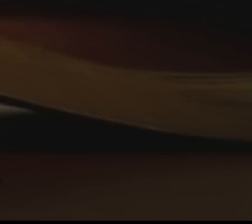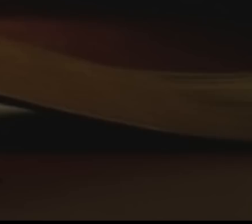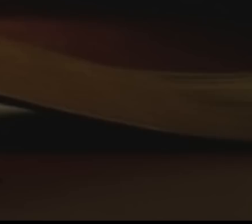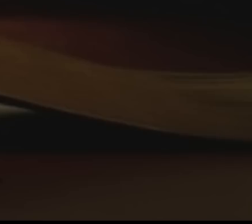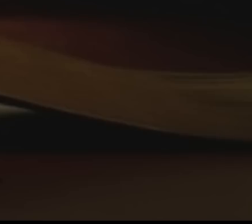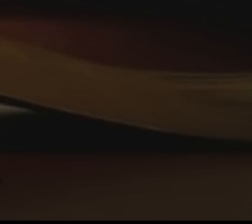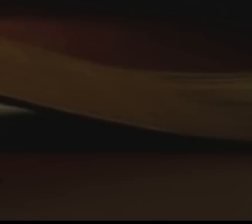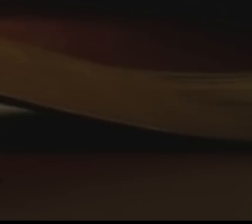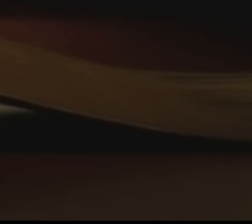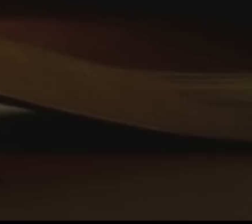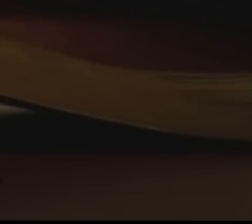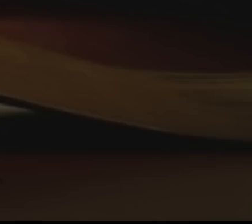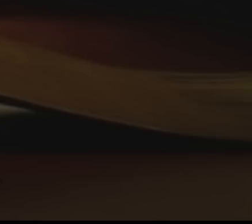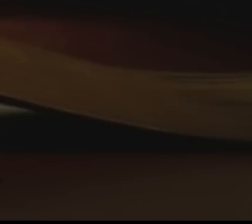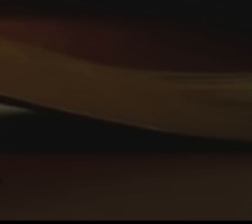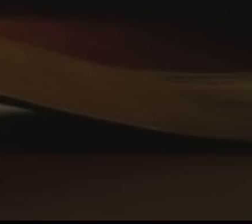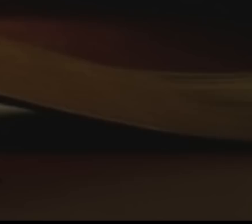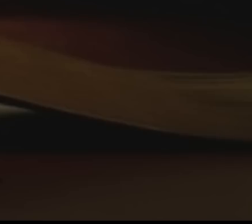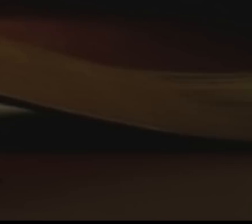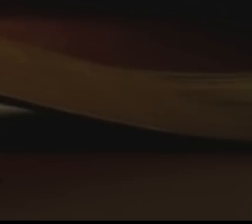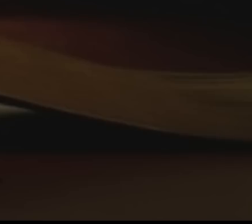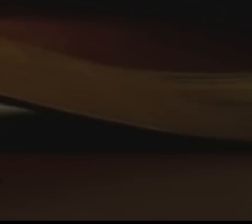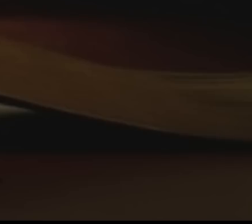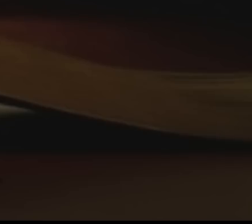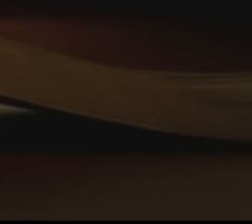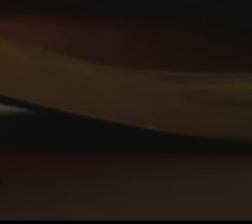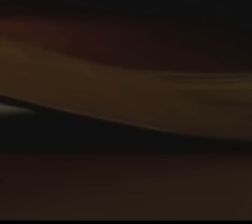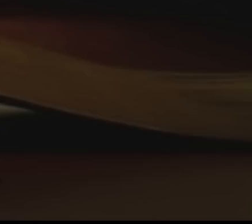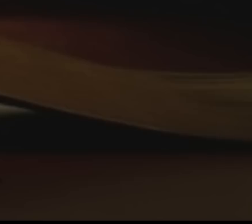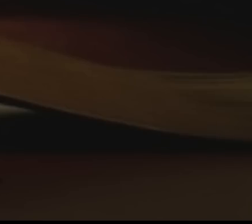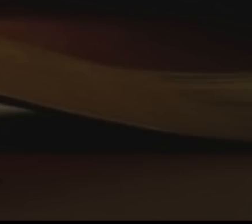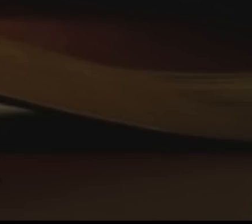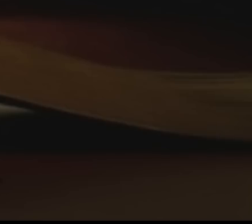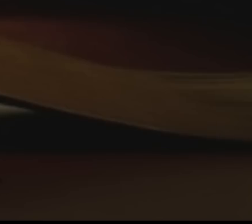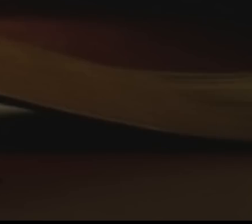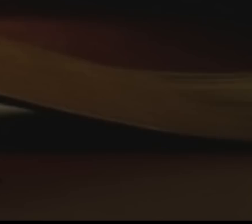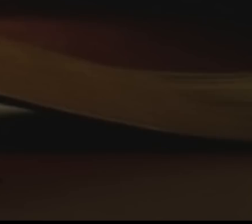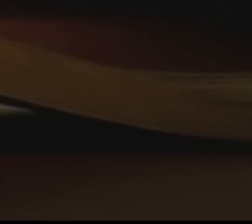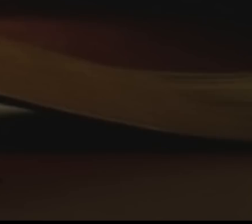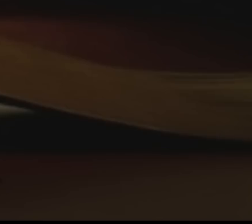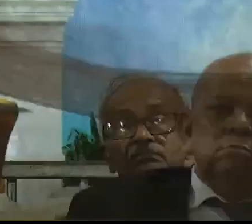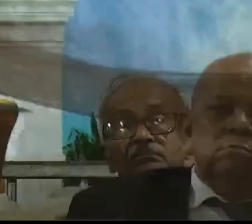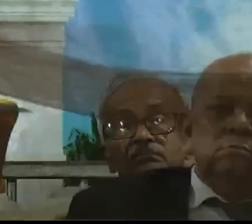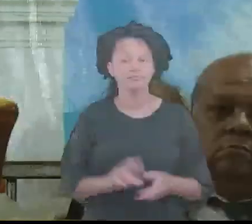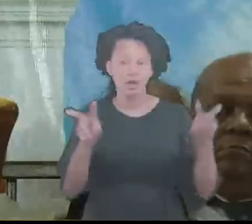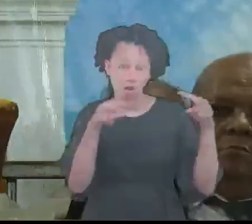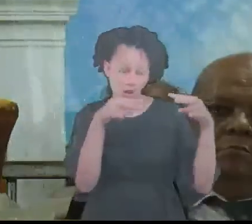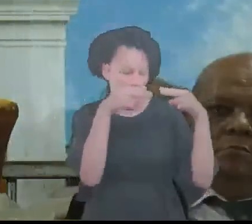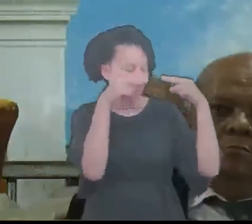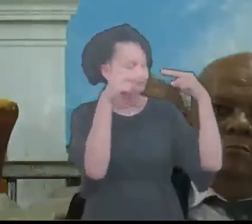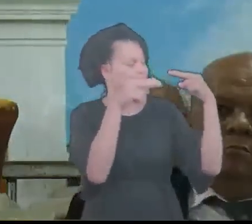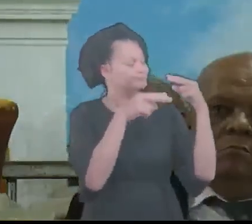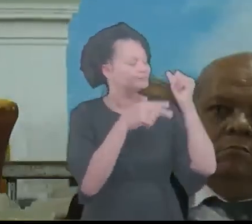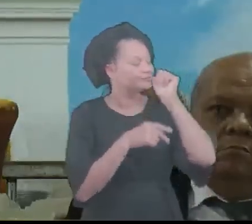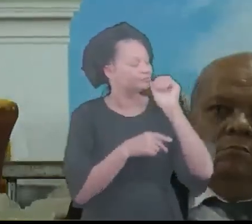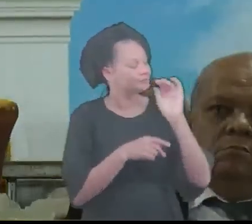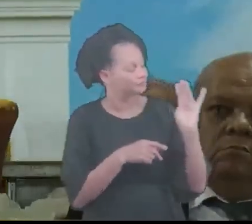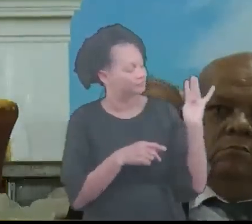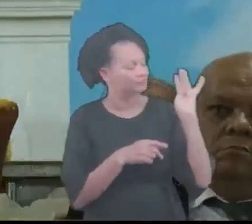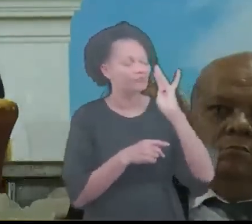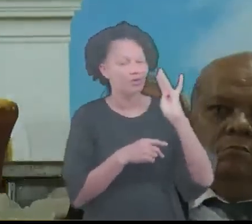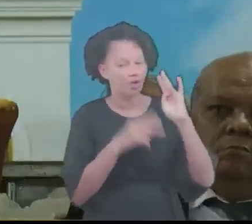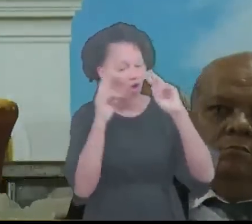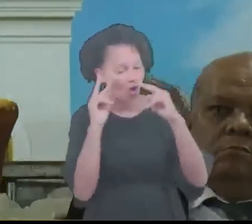a noiva linda. Ele olha para a face da noiva. Ele olha para a face da igreja